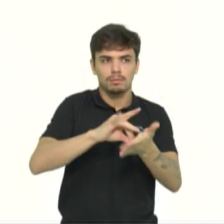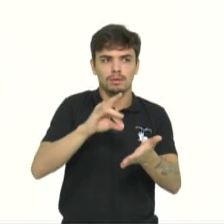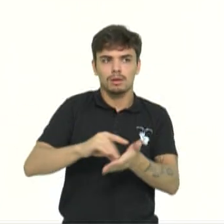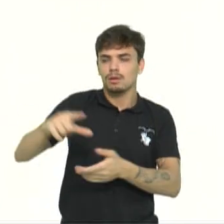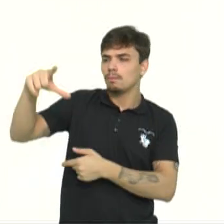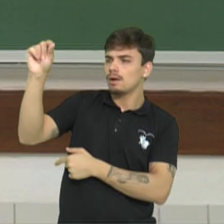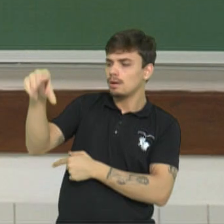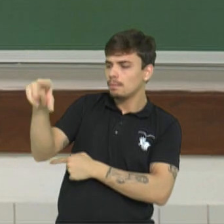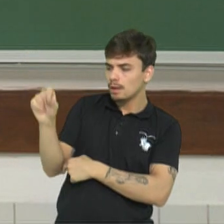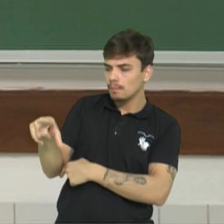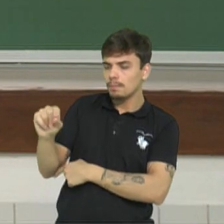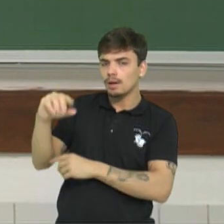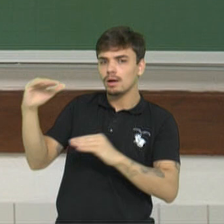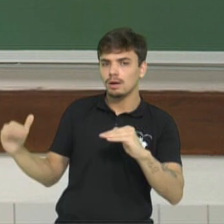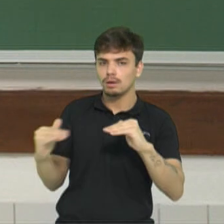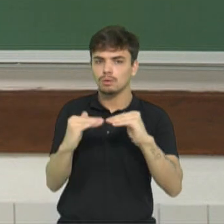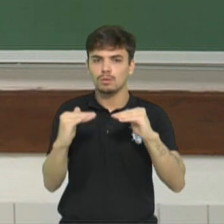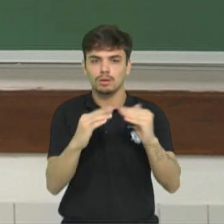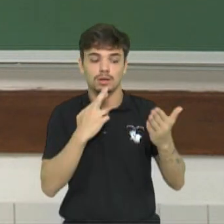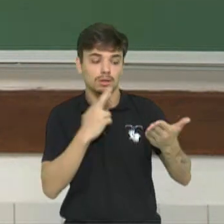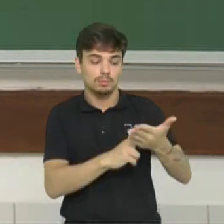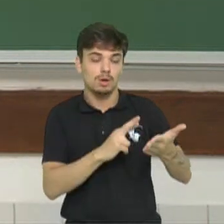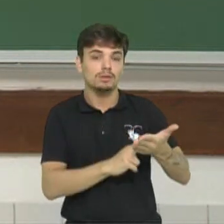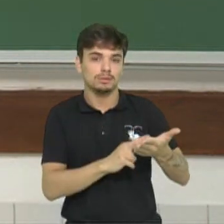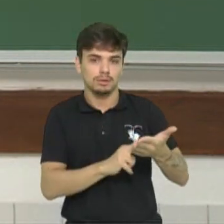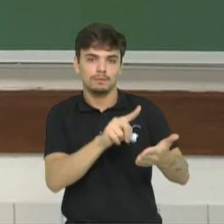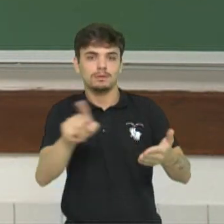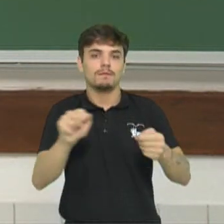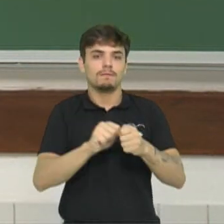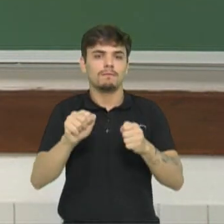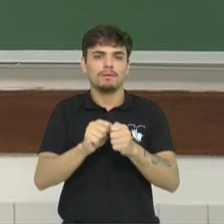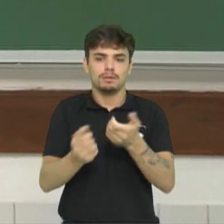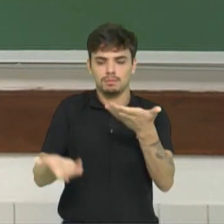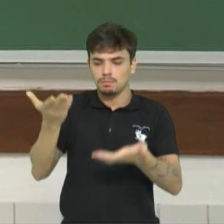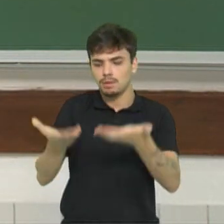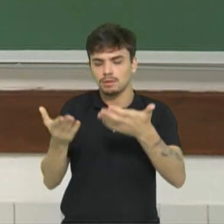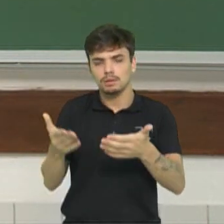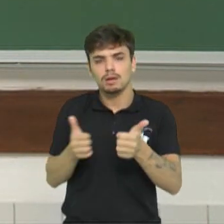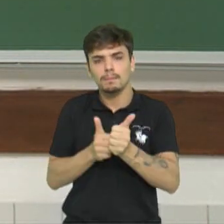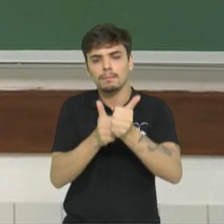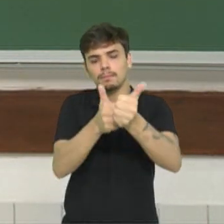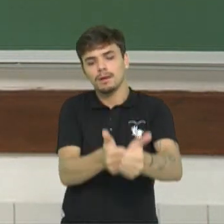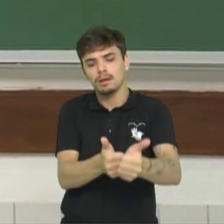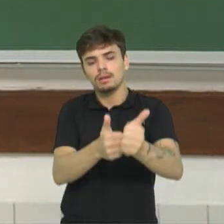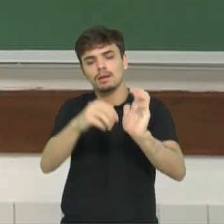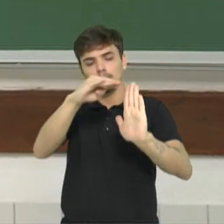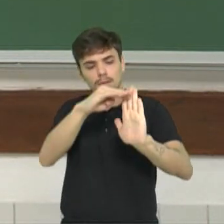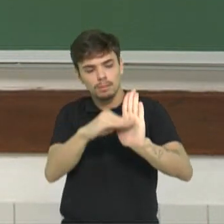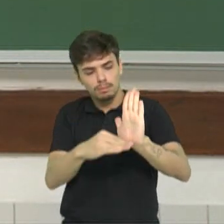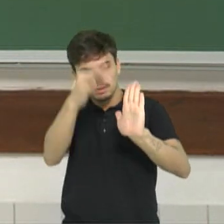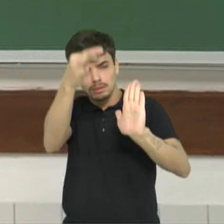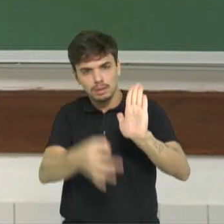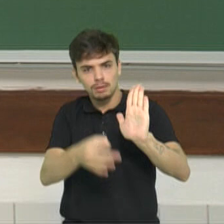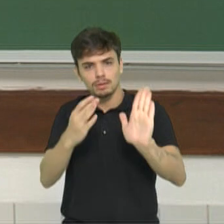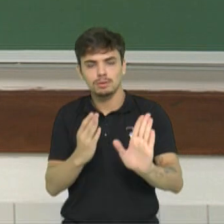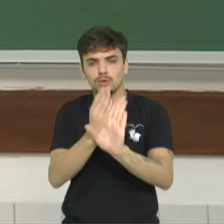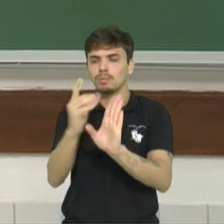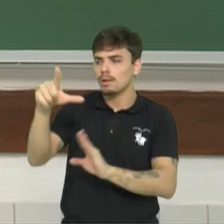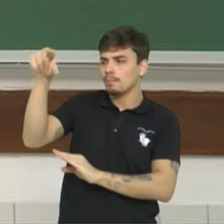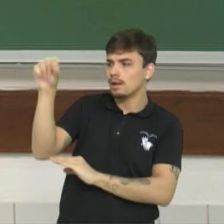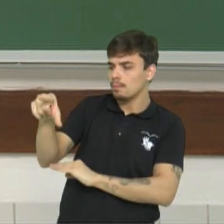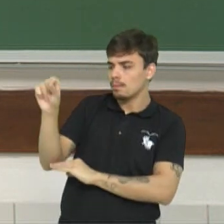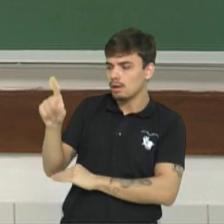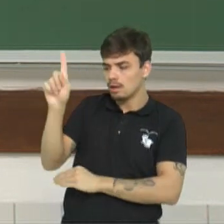das alternativas contém a resposta correta. Faça um balanceamento seguindo os passos para descobrir qual das afirmativas ali é